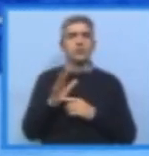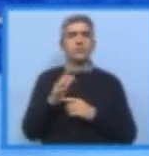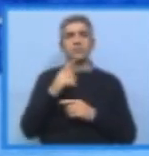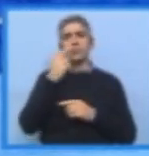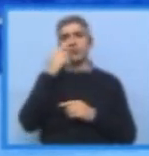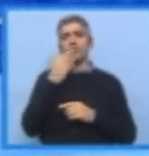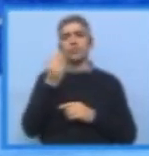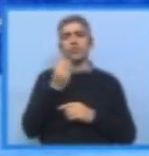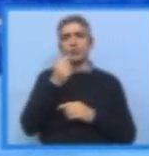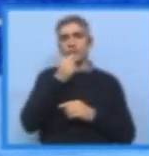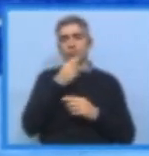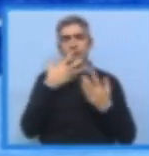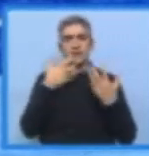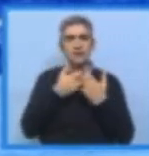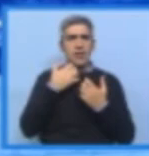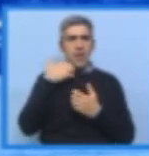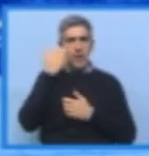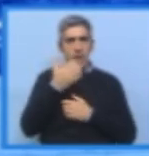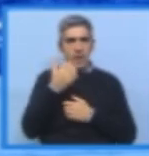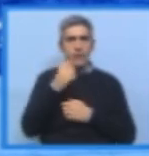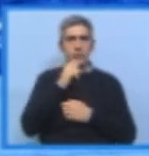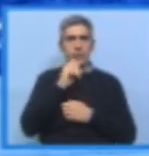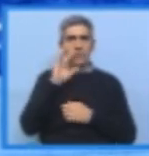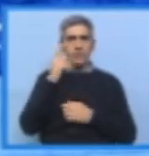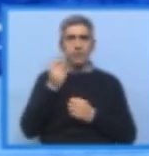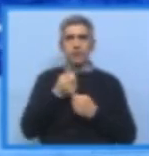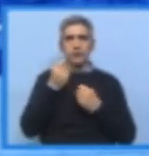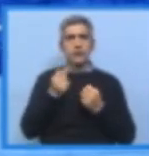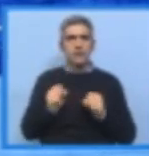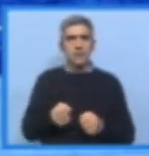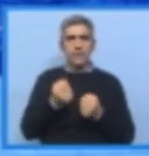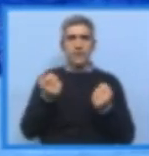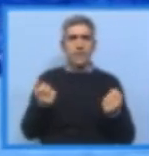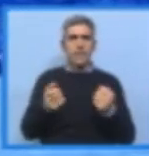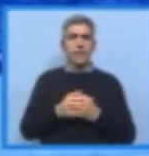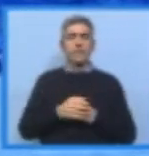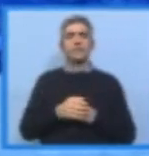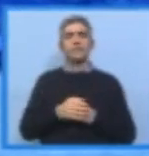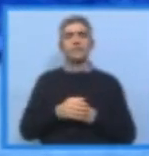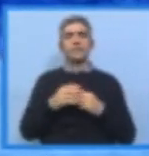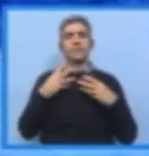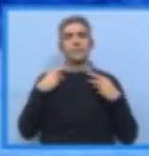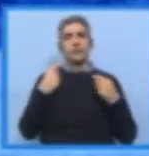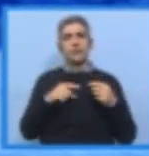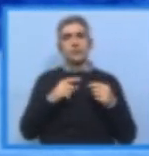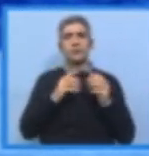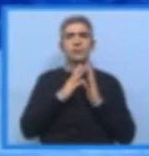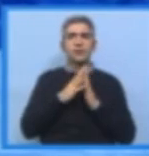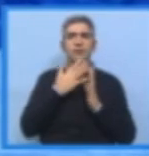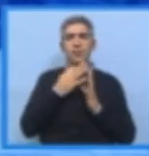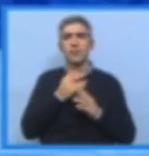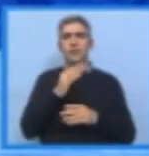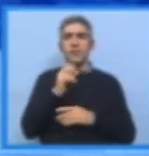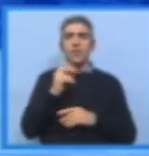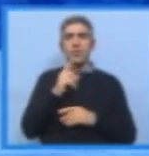muito jovens sofrem acidentes graves e que não se consegue salvar e, portanto, tenha espiritualidade e convicções religiosas ou não,